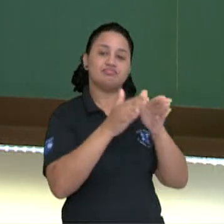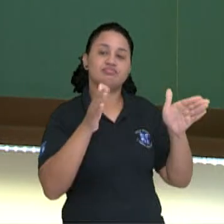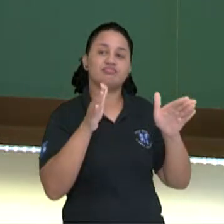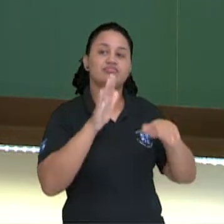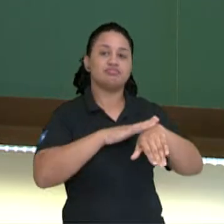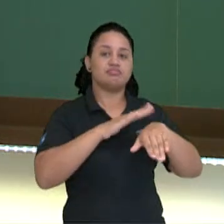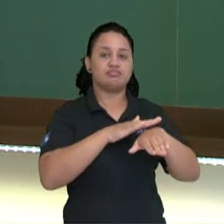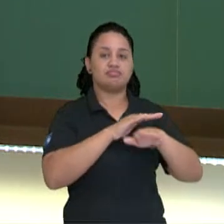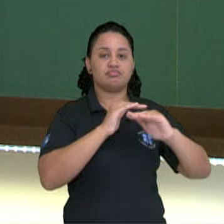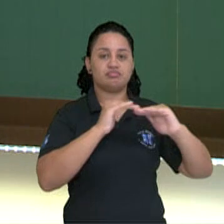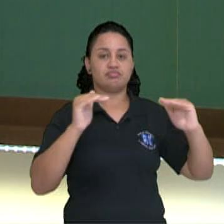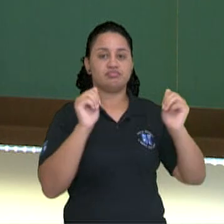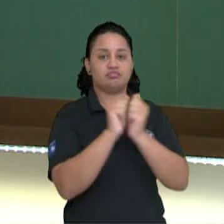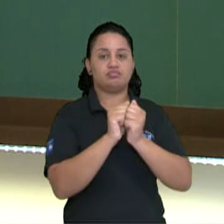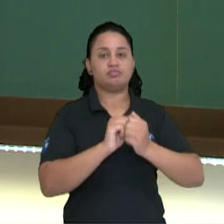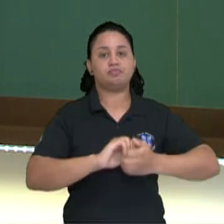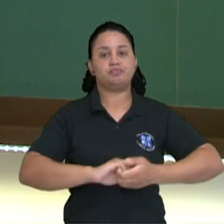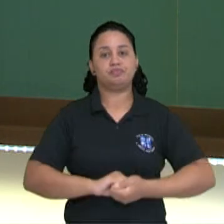tempo a internet.